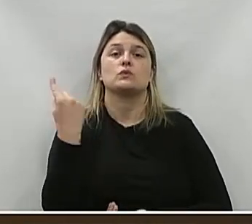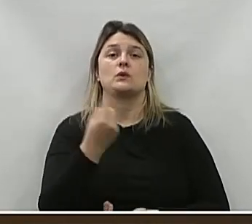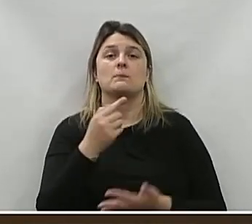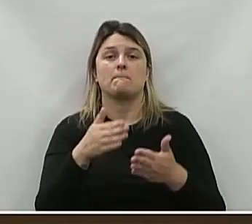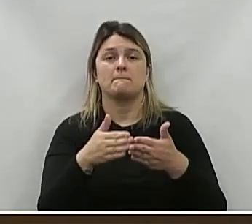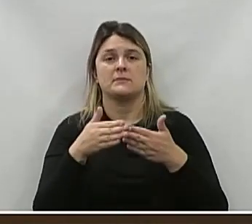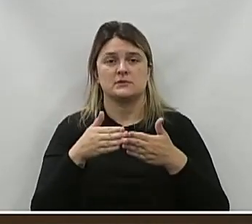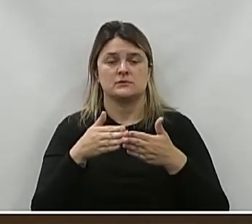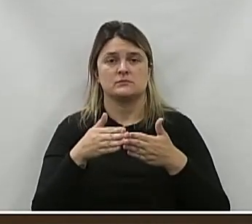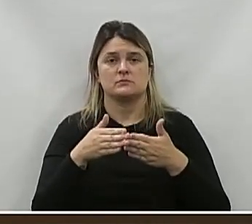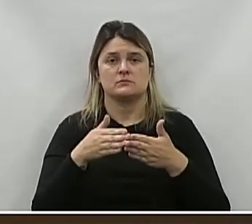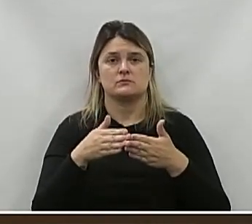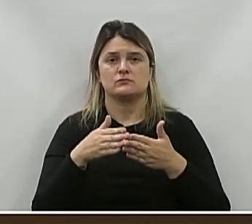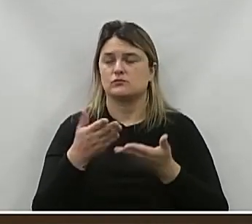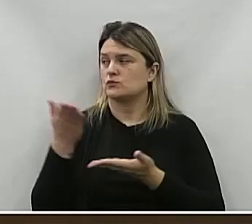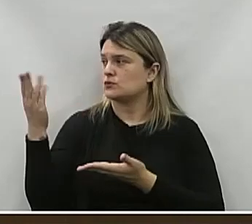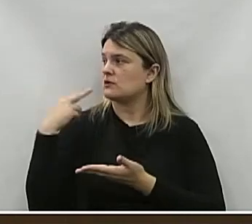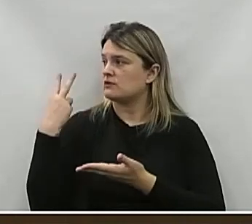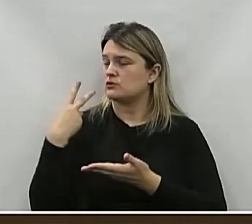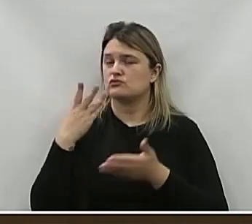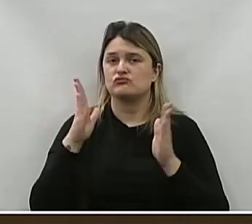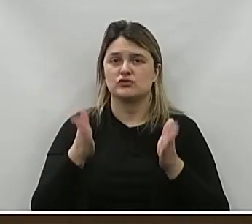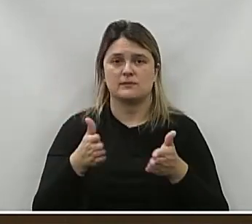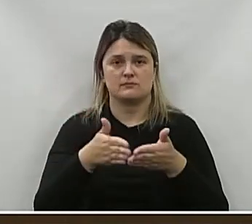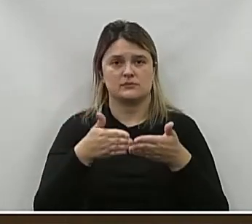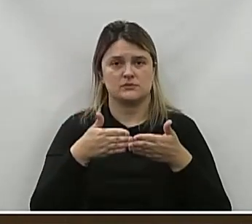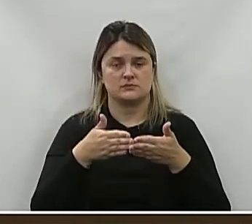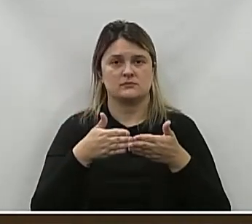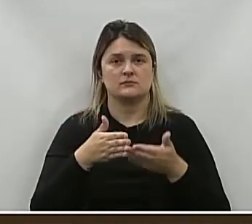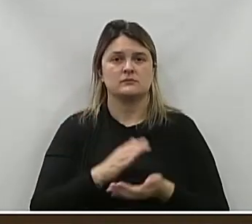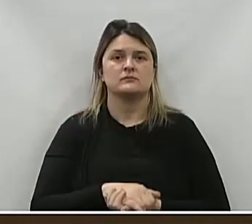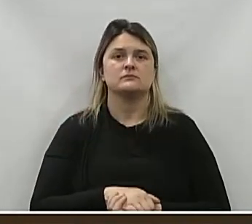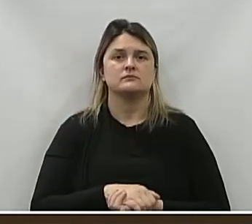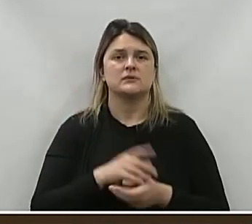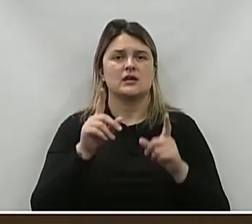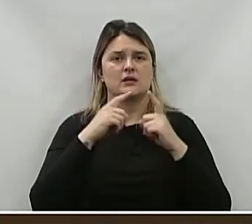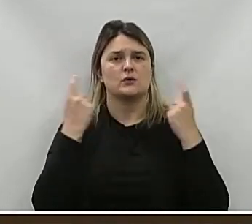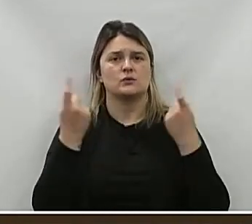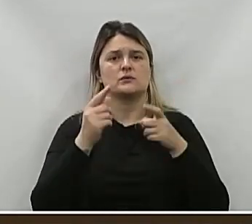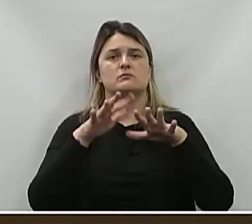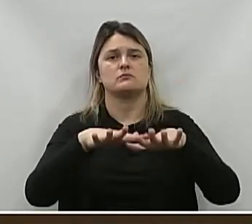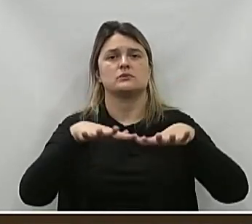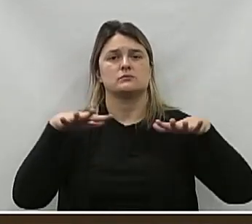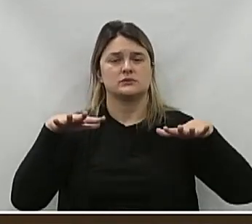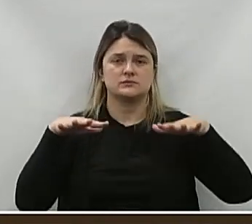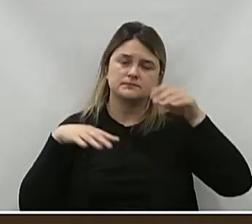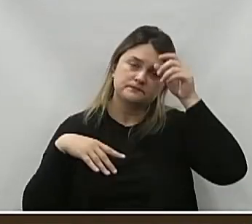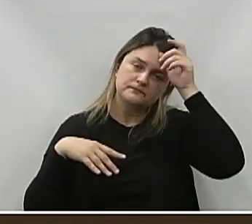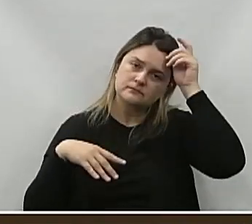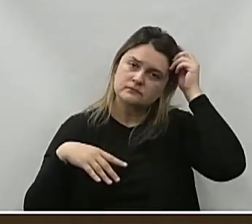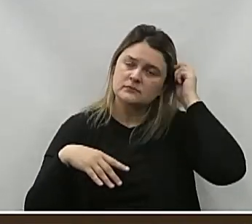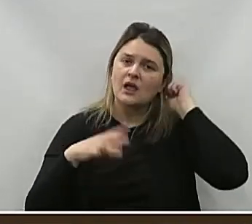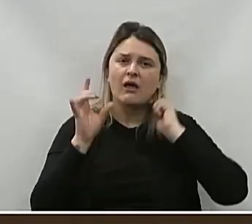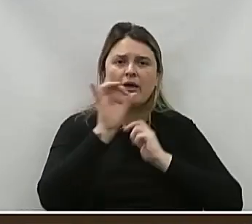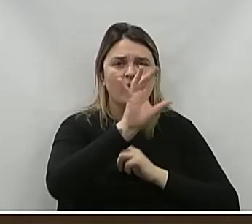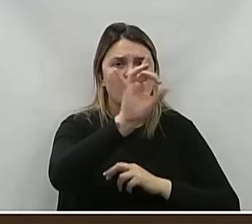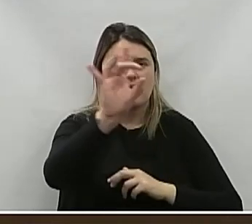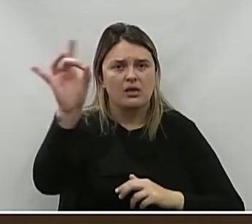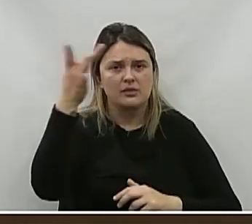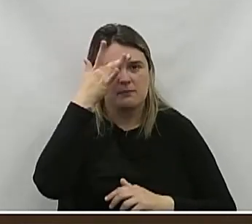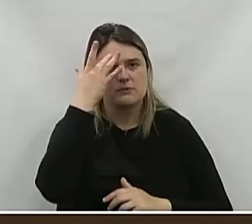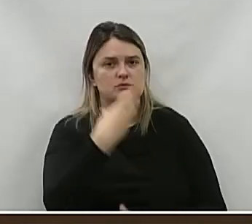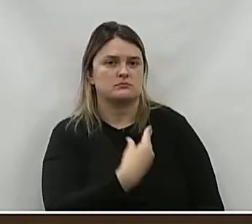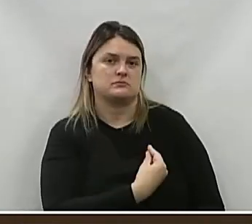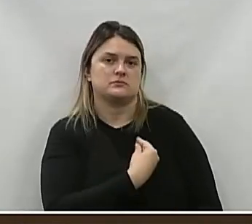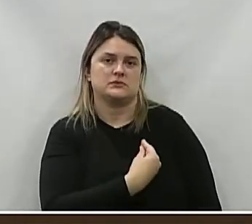aqui que os vereadores pediram aqui para essa audiência pública Então eu queria pedir a cada um dos Senhores que